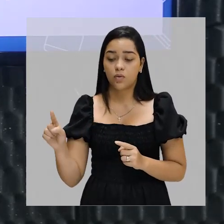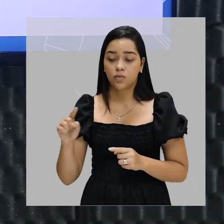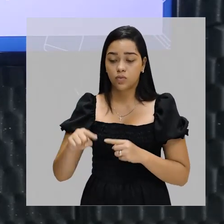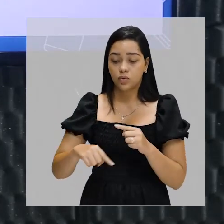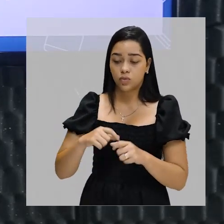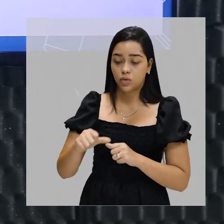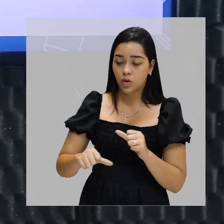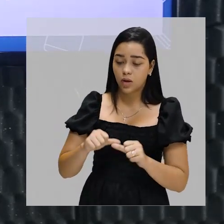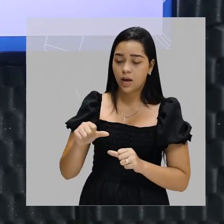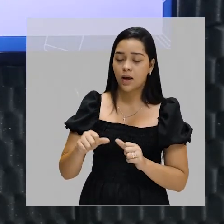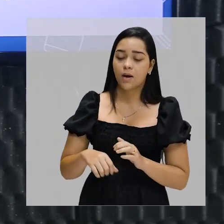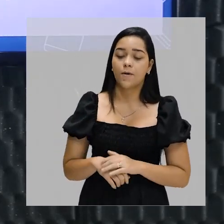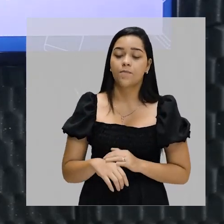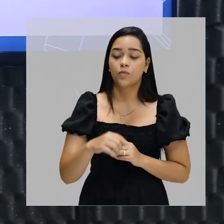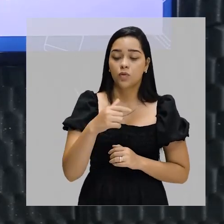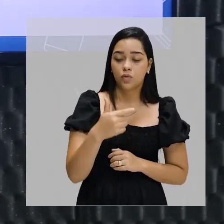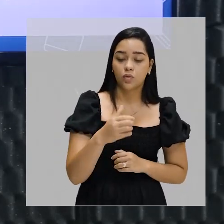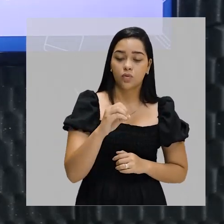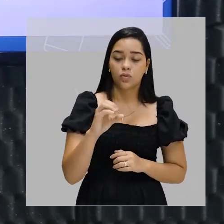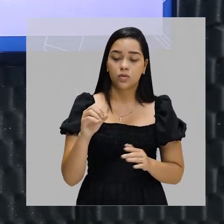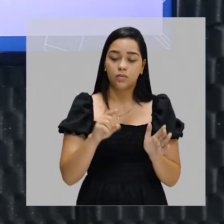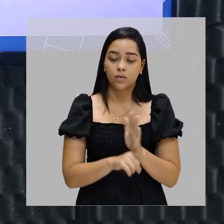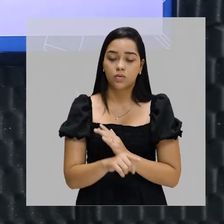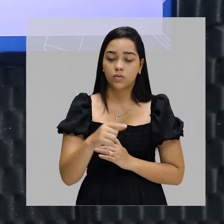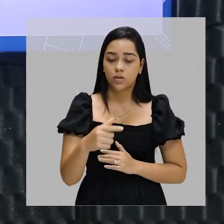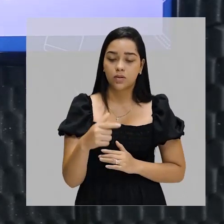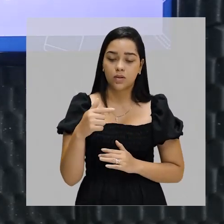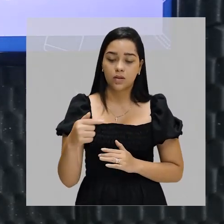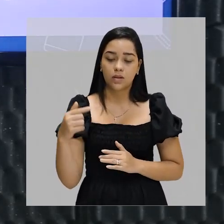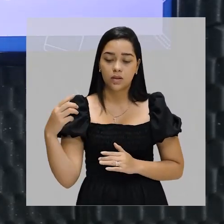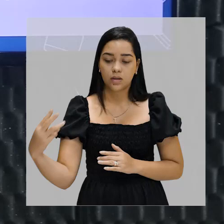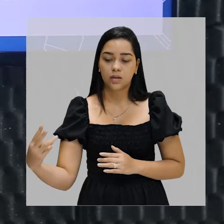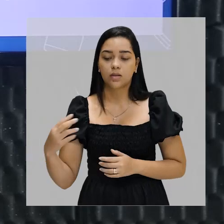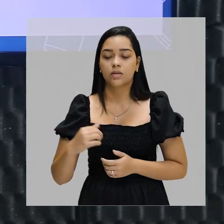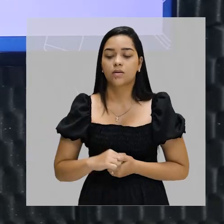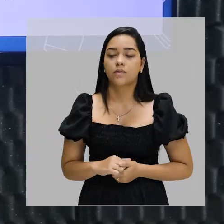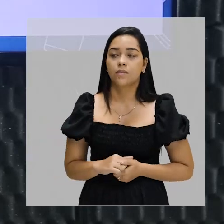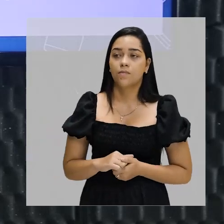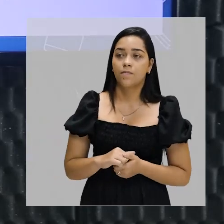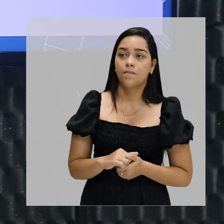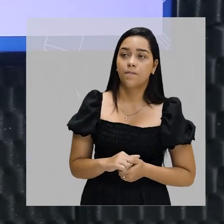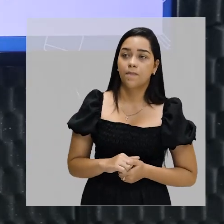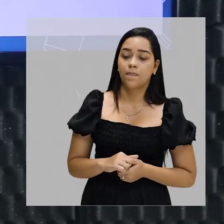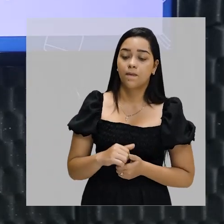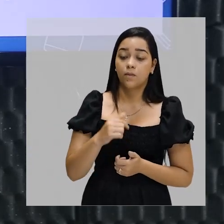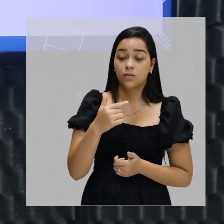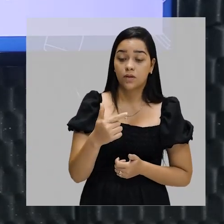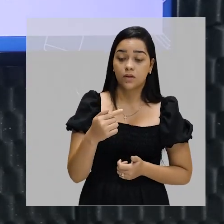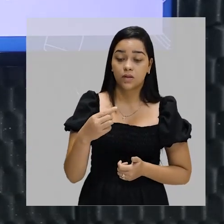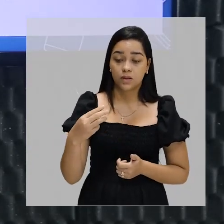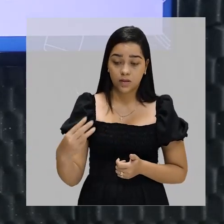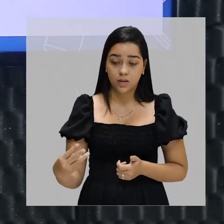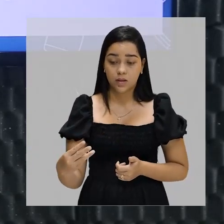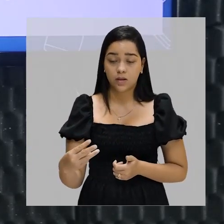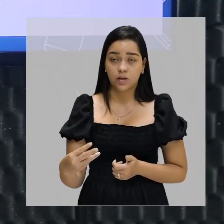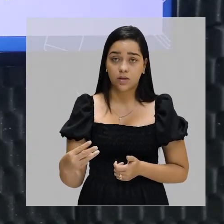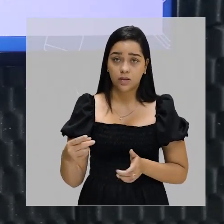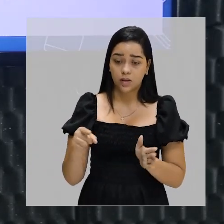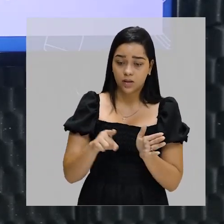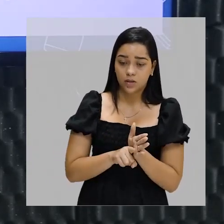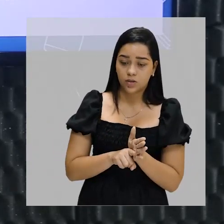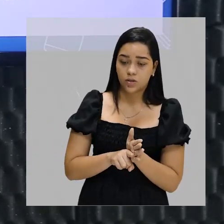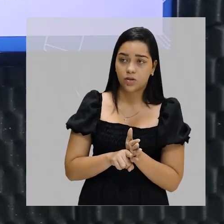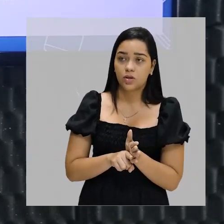sinal trocado. 200 menos 273. Sinal do maior, 273, então vai ficar o sinal